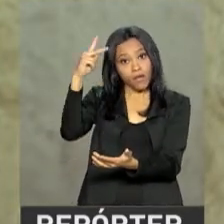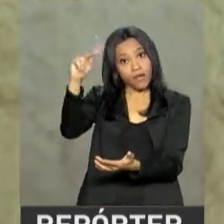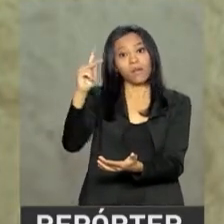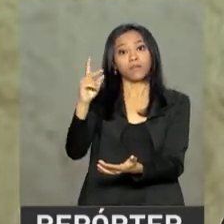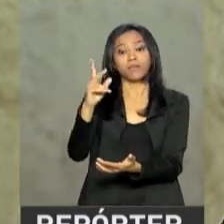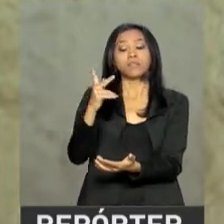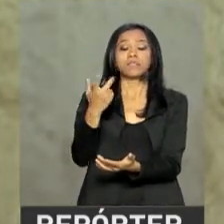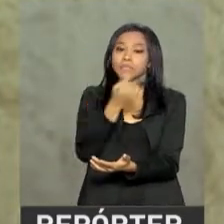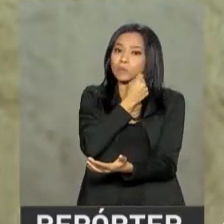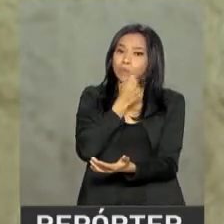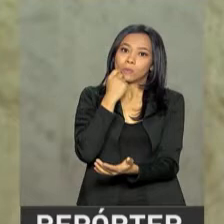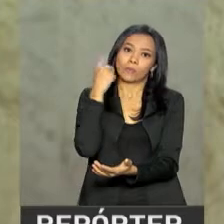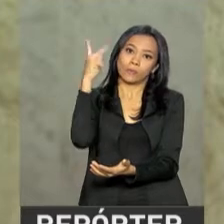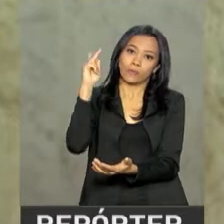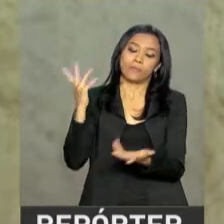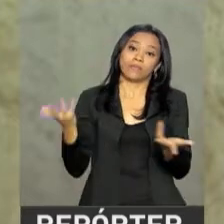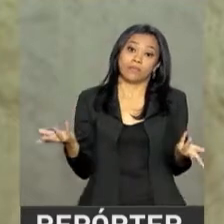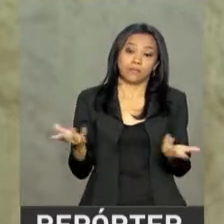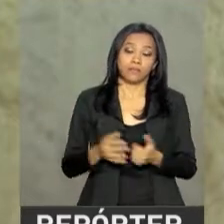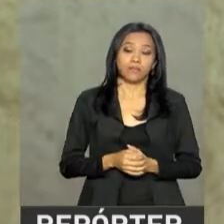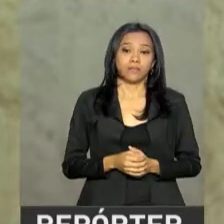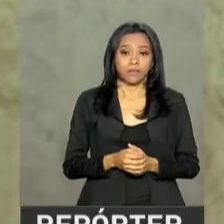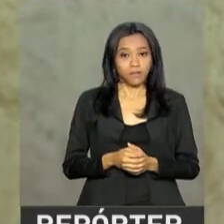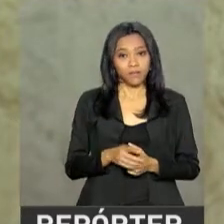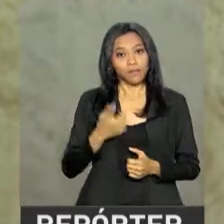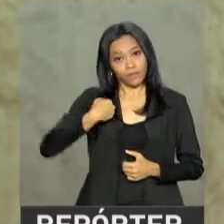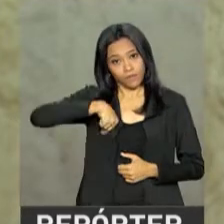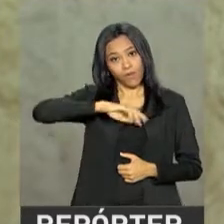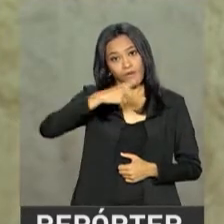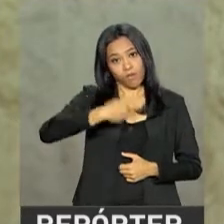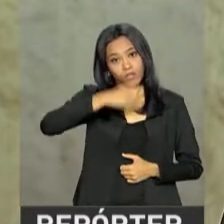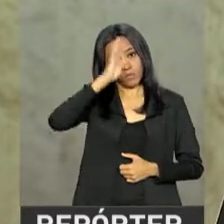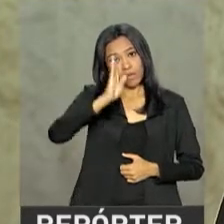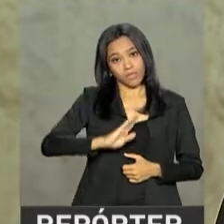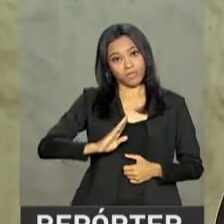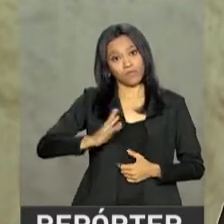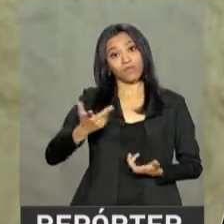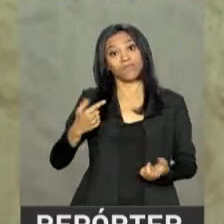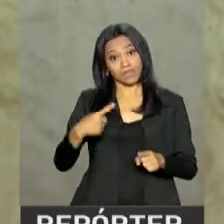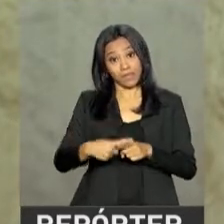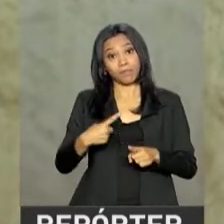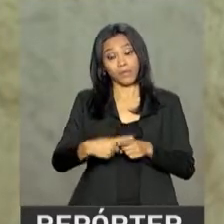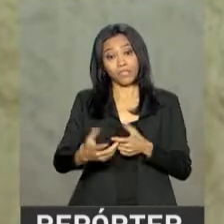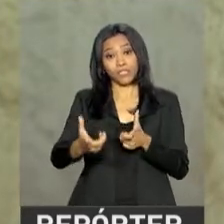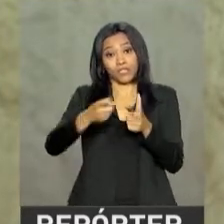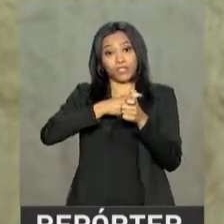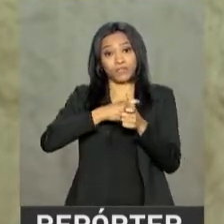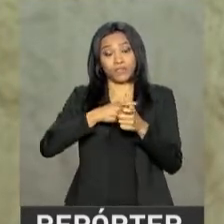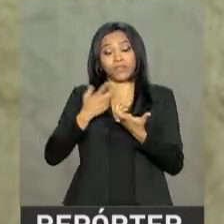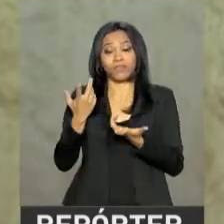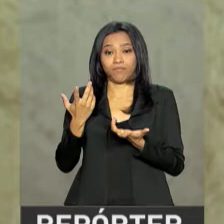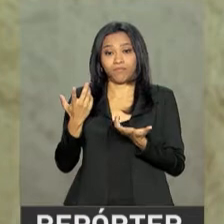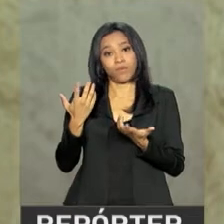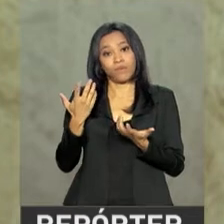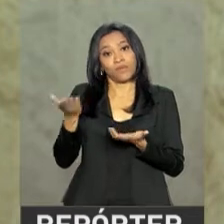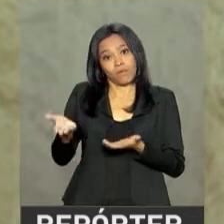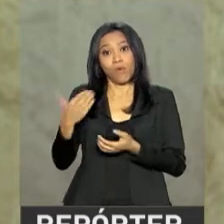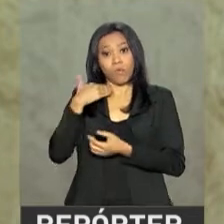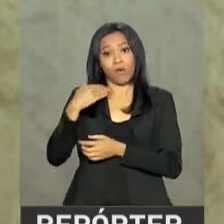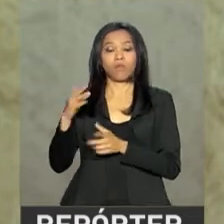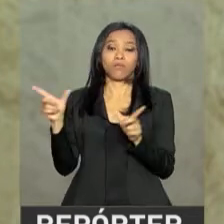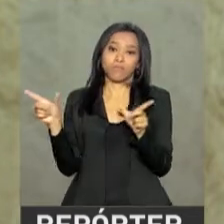também estaremos inadimplentes perante o bnds e mesmo sendo um banco público